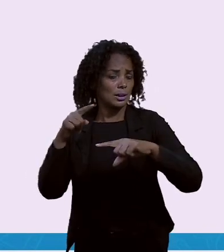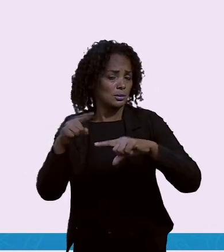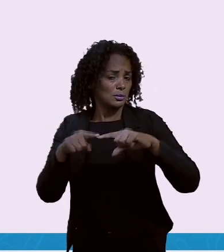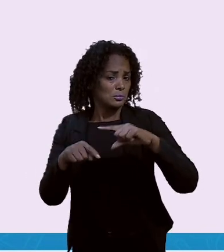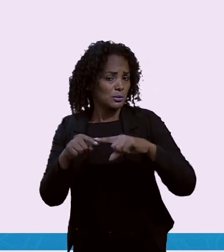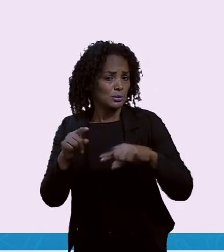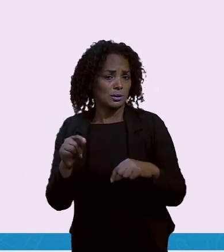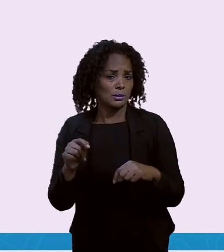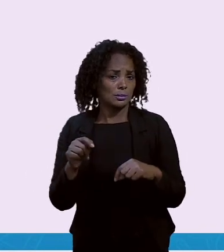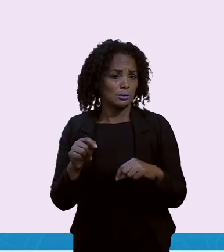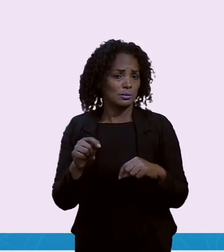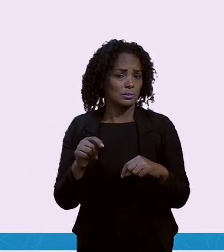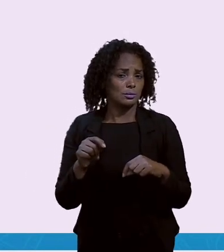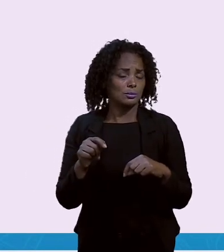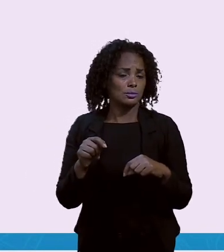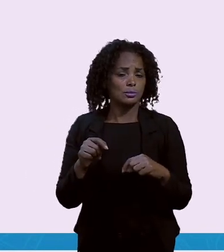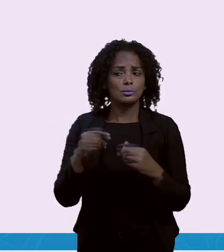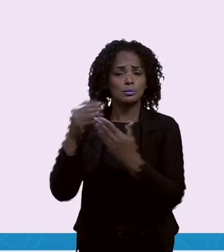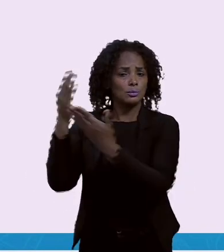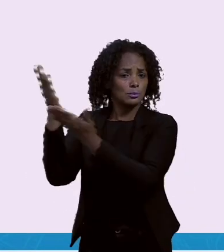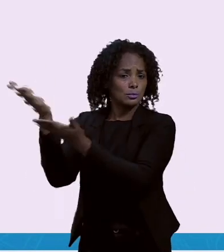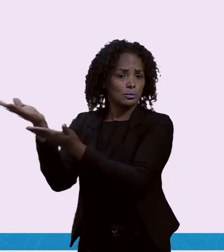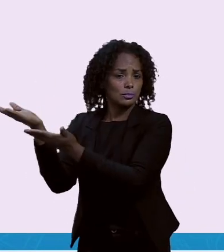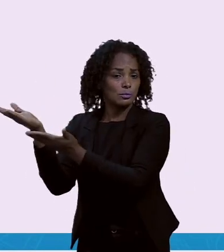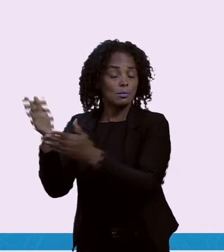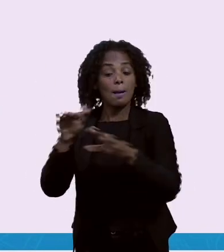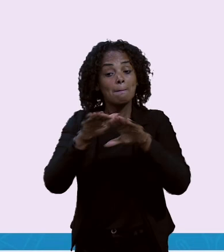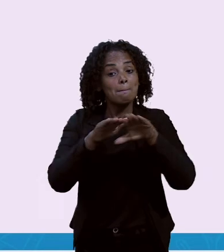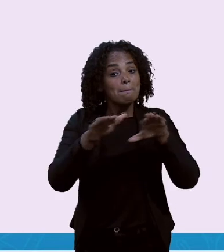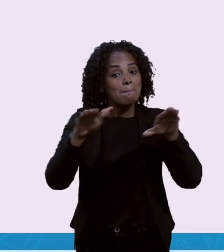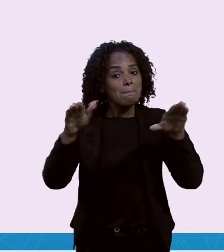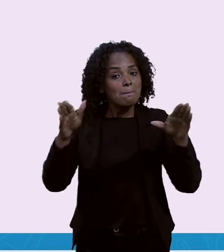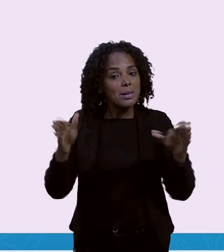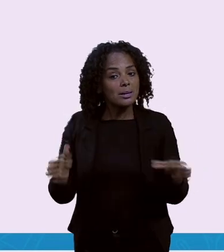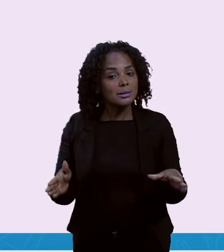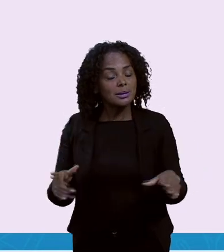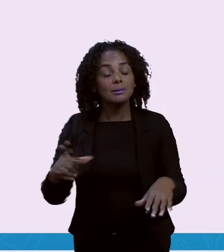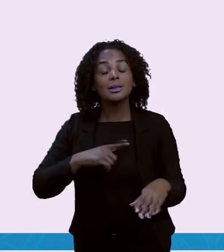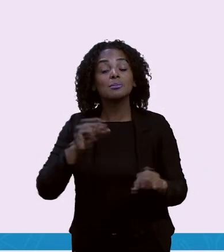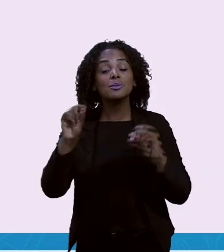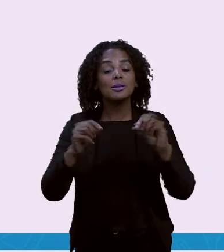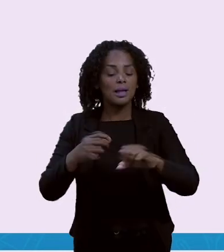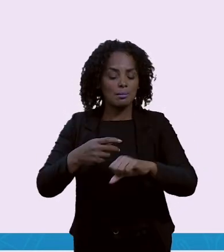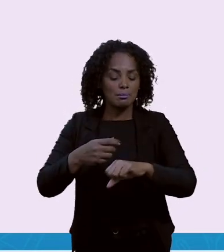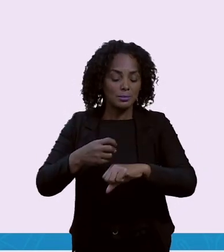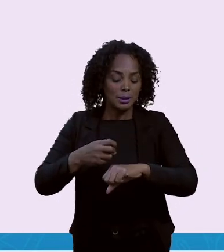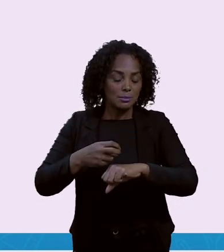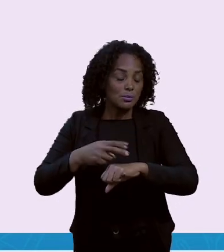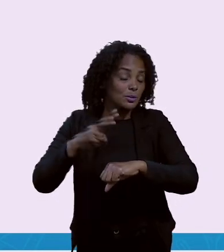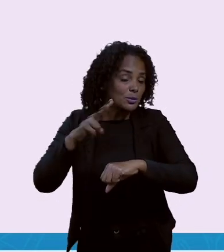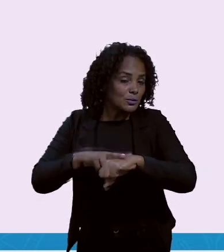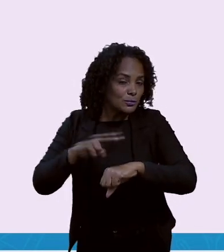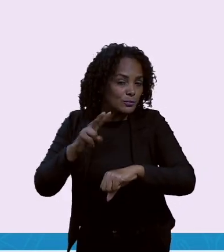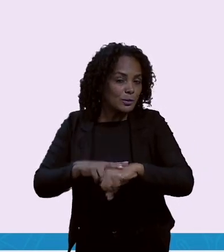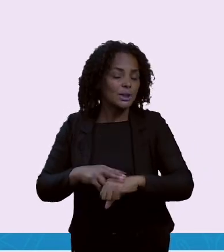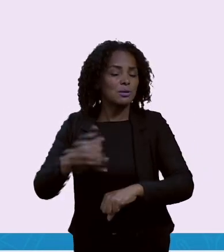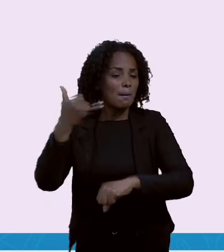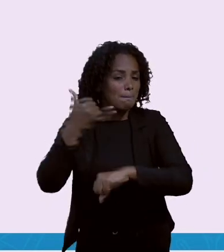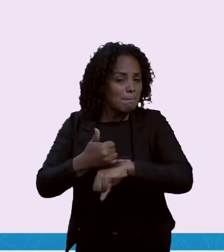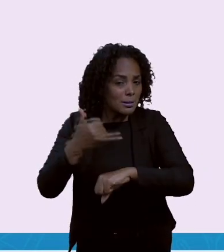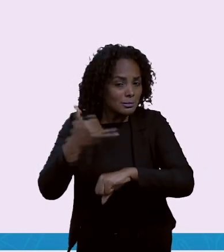Por exemplo, aqui na imagem da mesa nós temos aí vidro, metal,